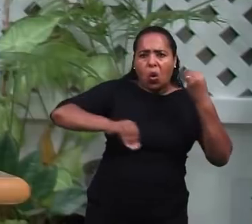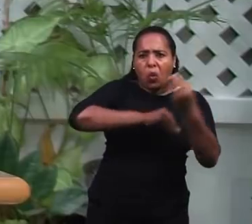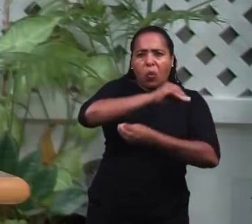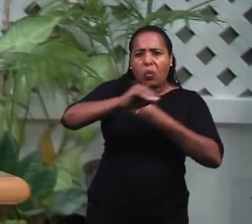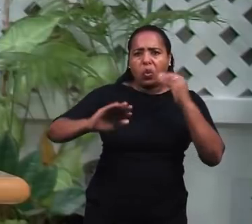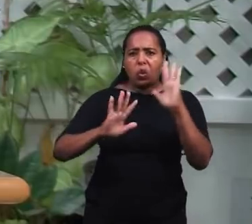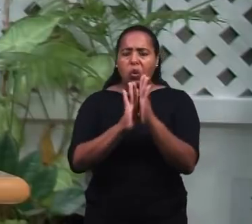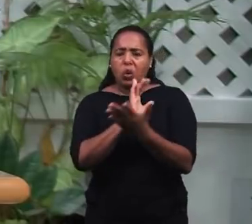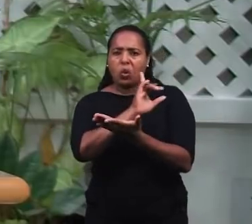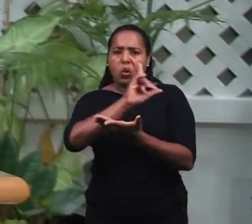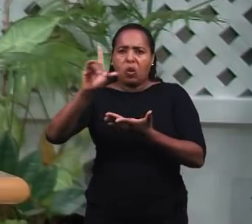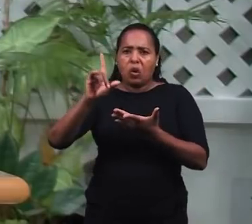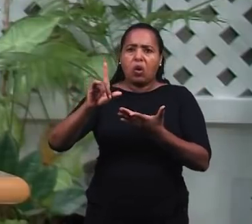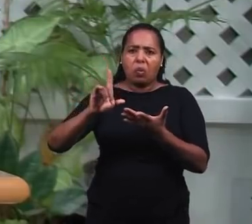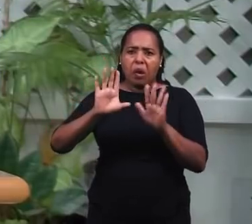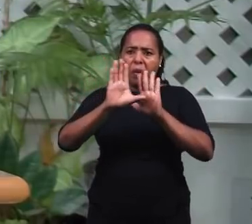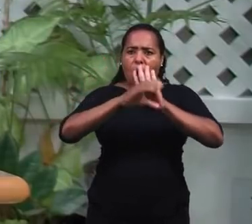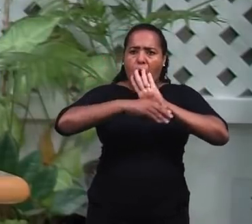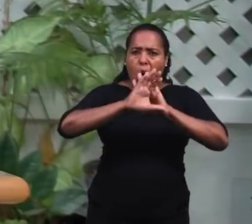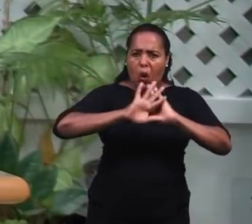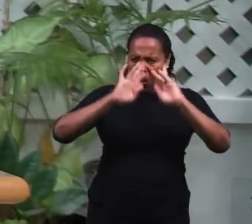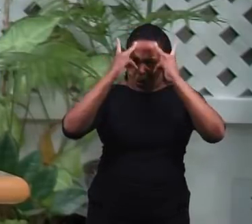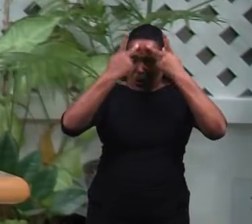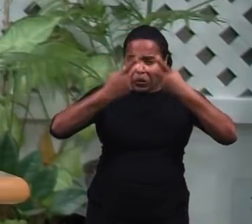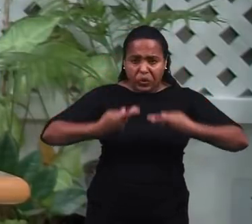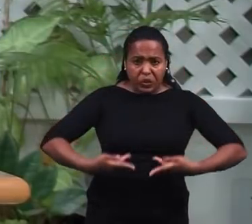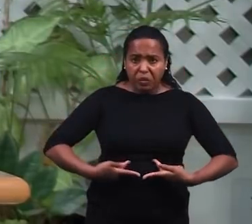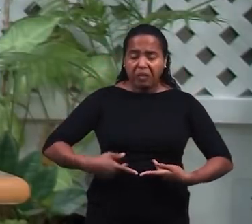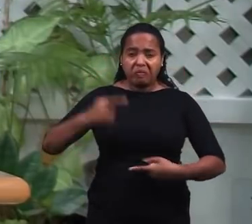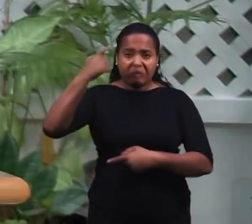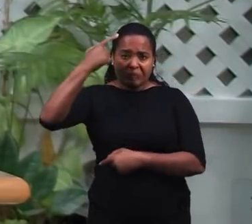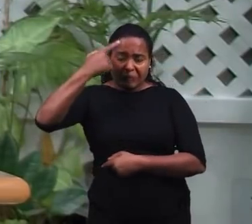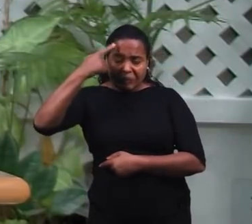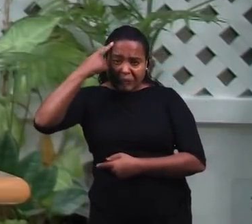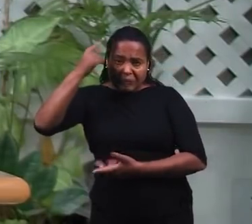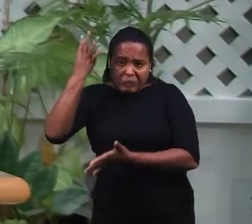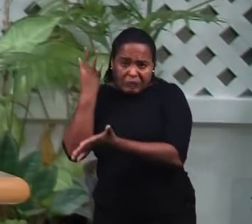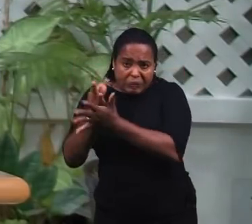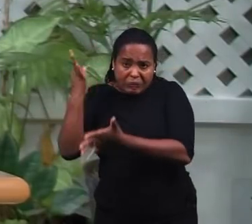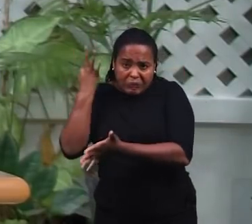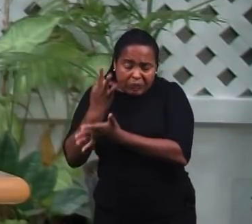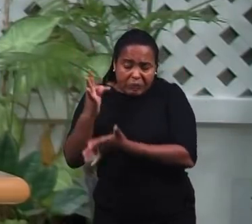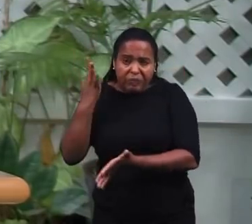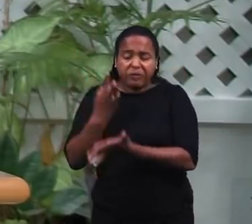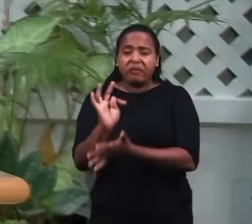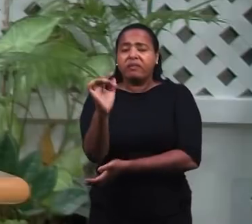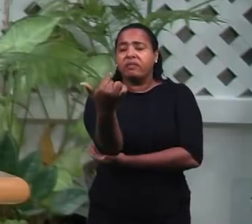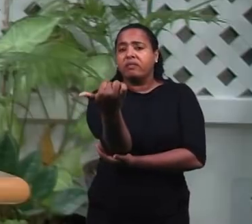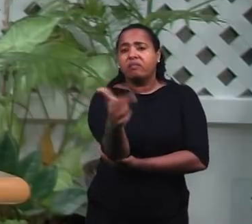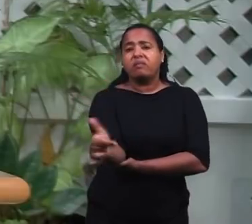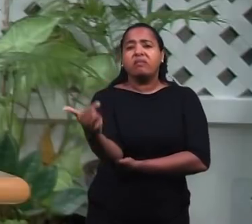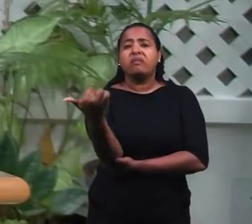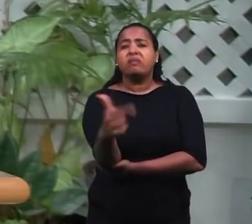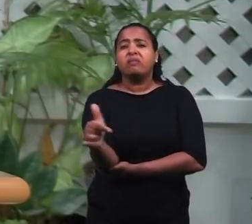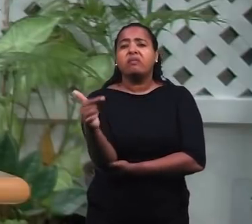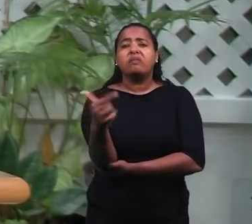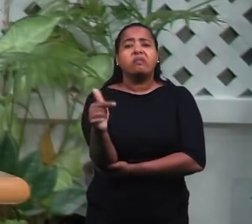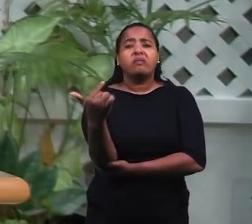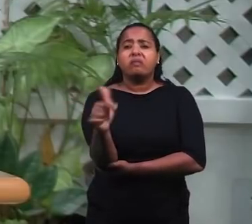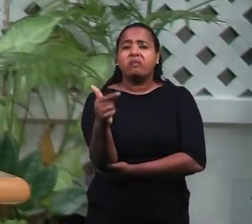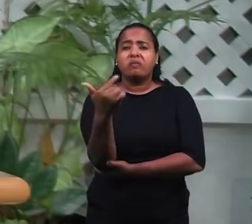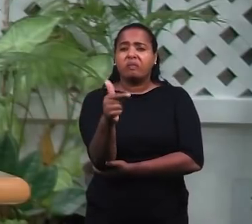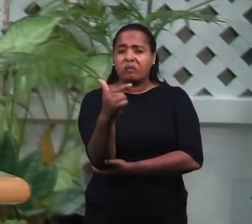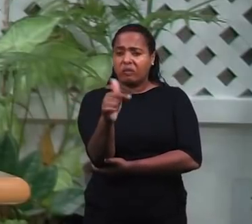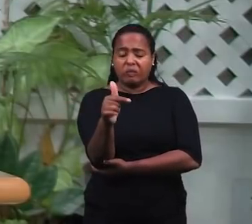com conceitos humanos, que pensam teólogos que não têm,